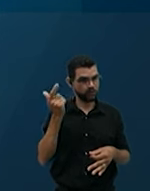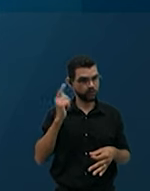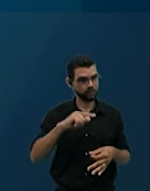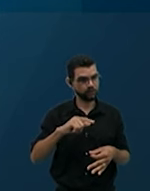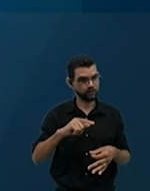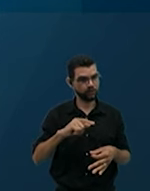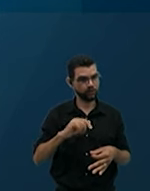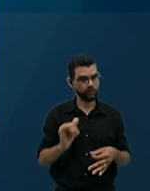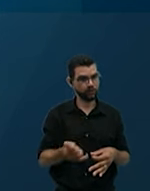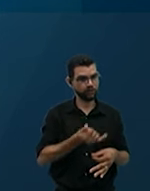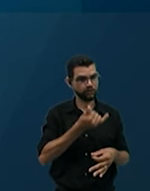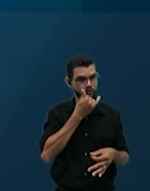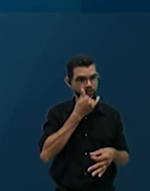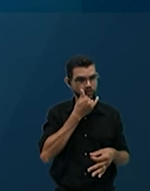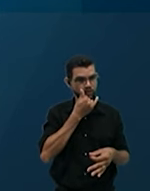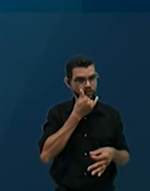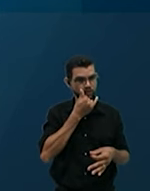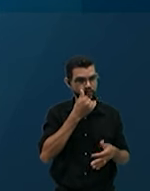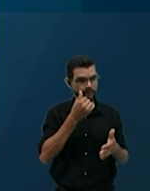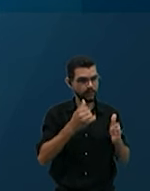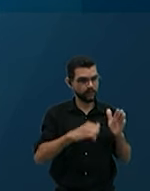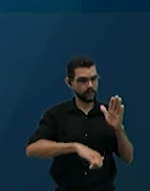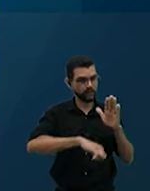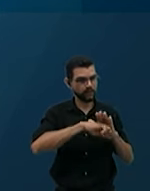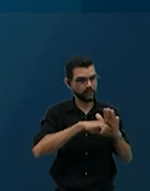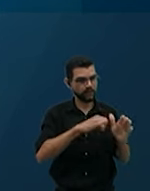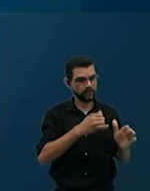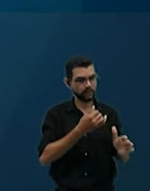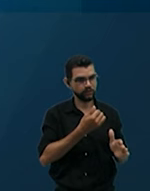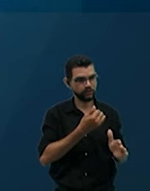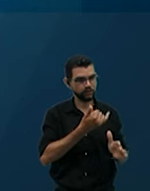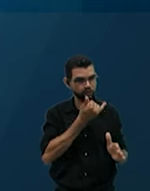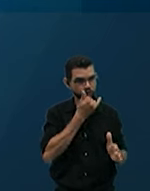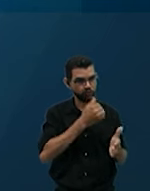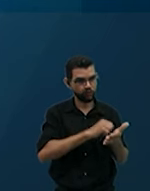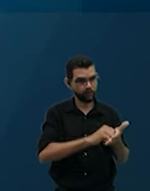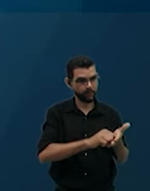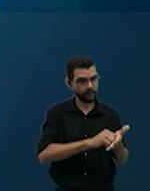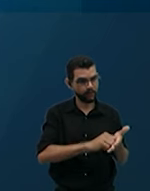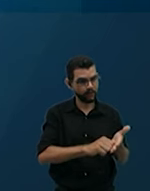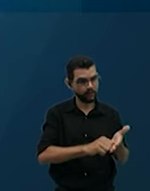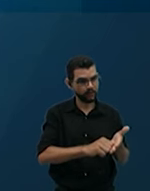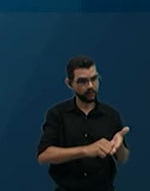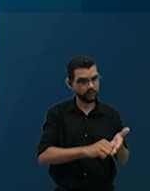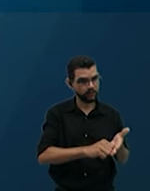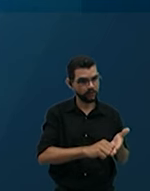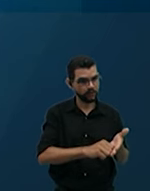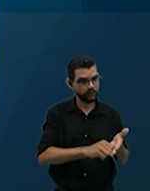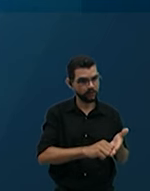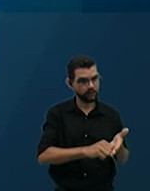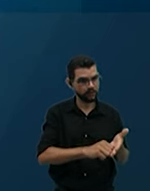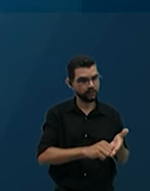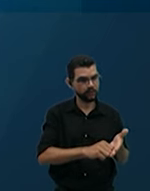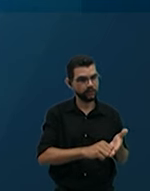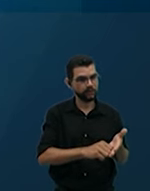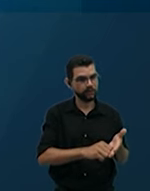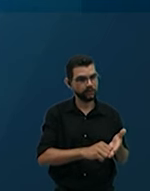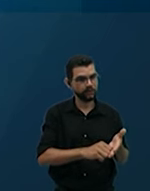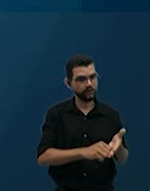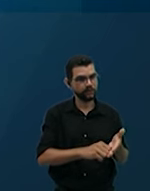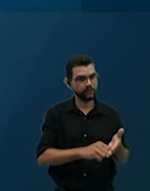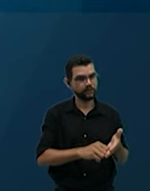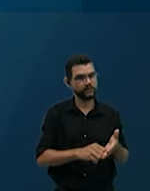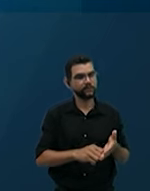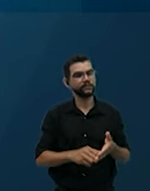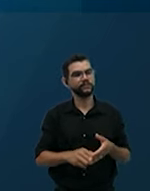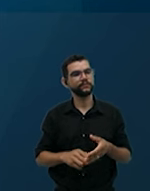Eu transcrevo parte daquilo que o órgão de assessoramento do Ministério dos Direitos Humanos e da Cidadania, a Comissão